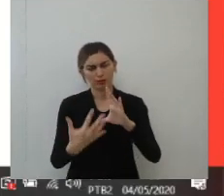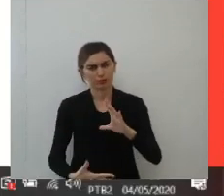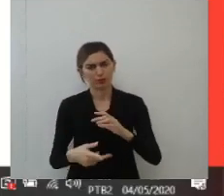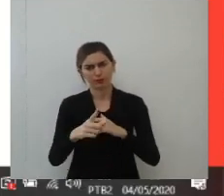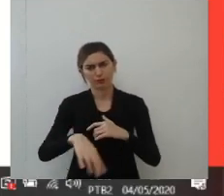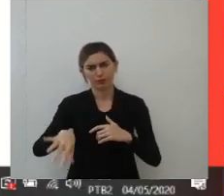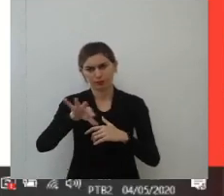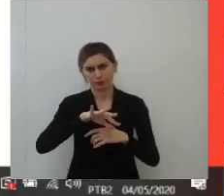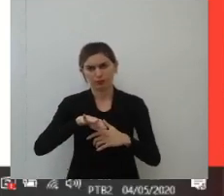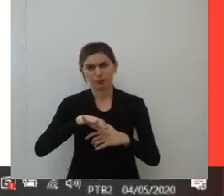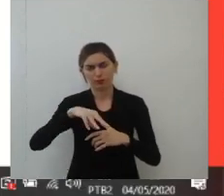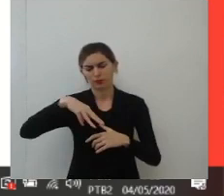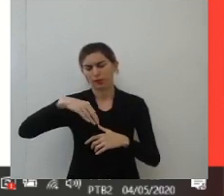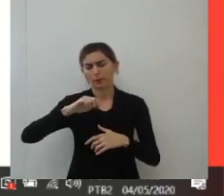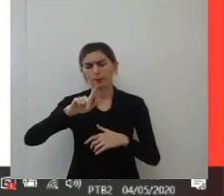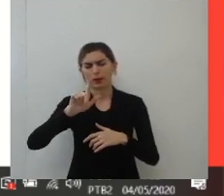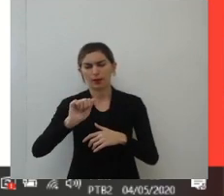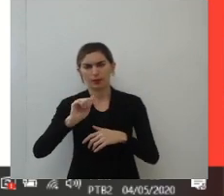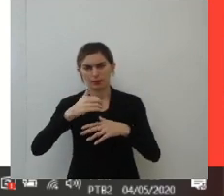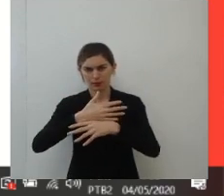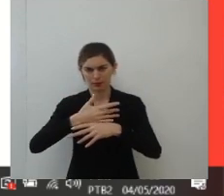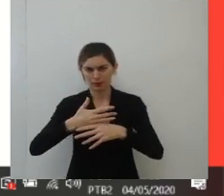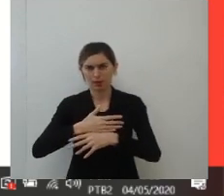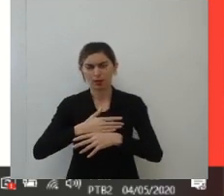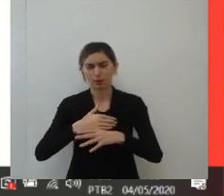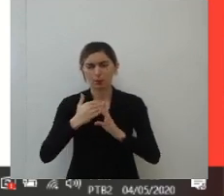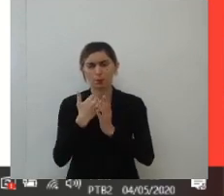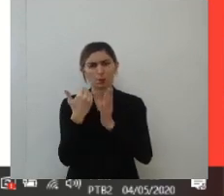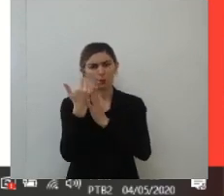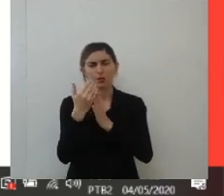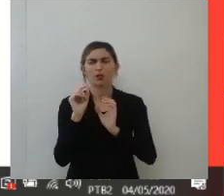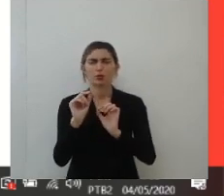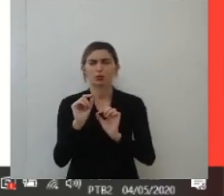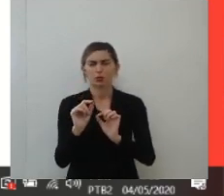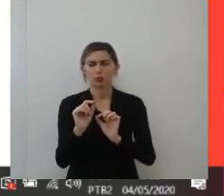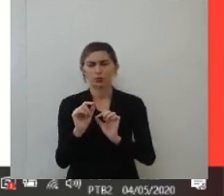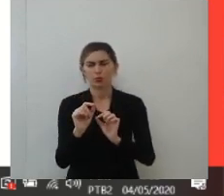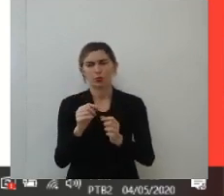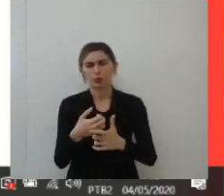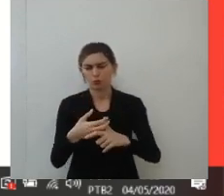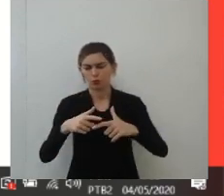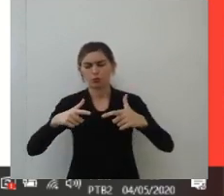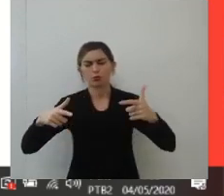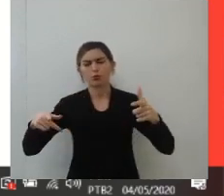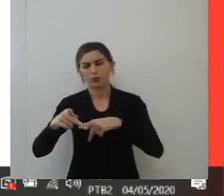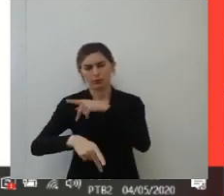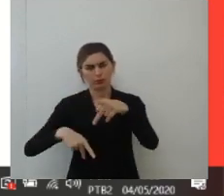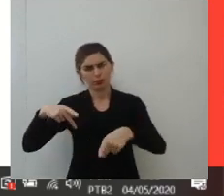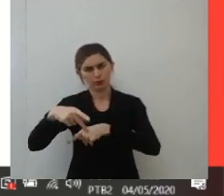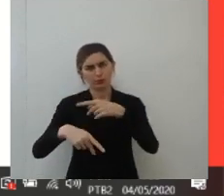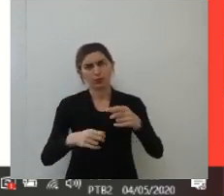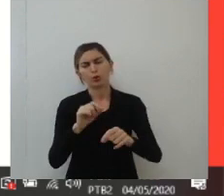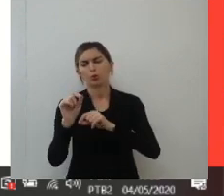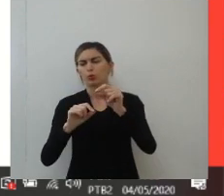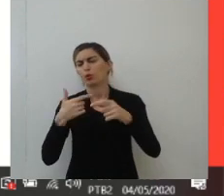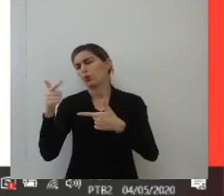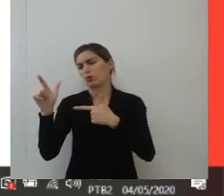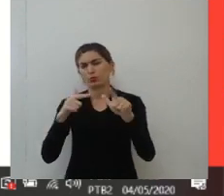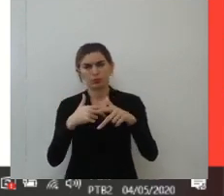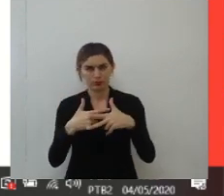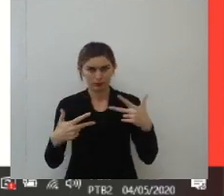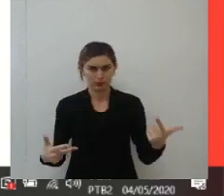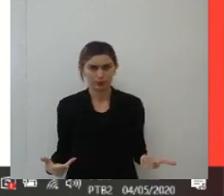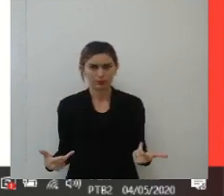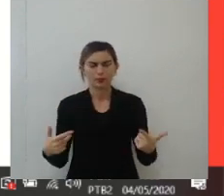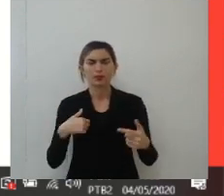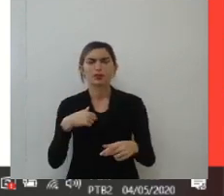caracterização da megacidade está muito mais ligada a esse contingente populacional do que a qualquer outra coisa.